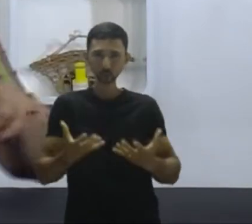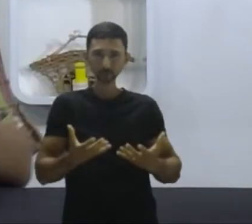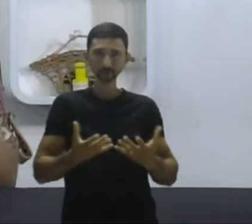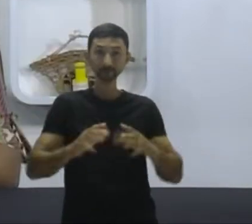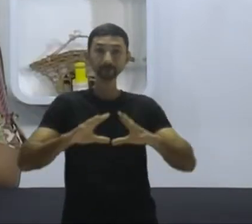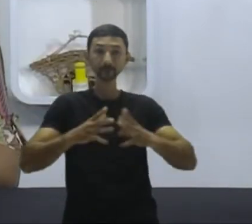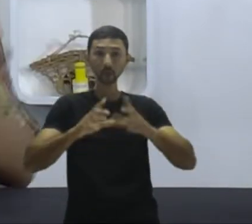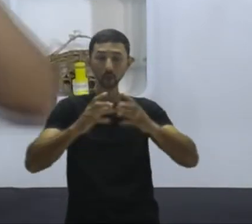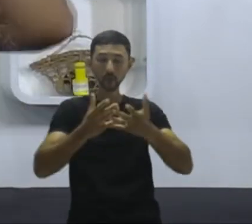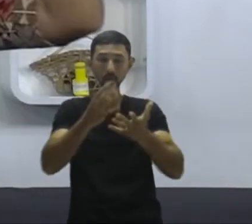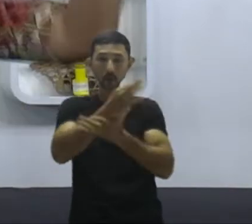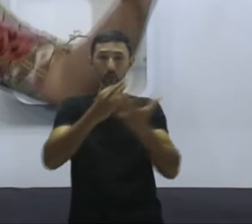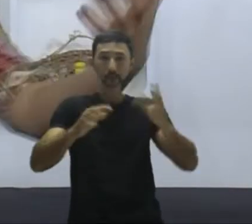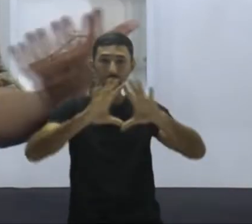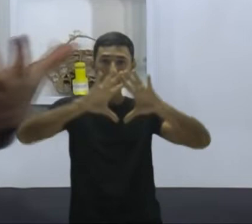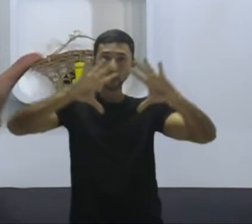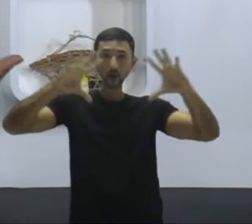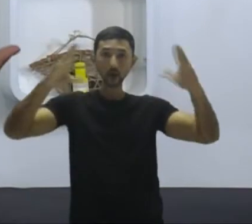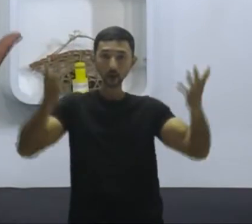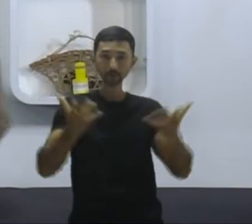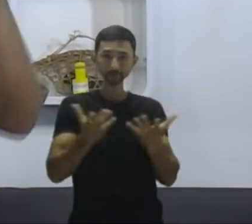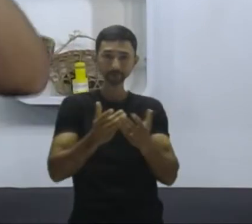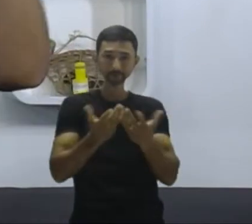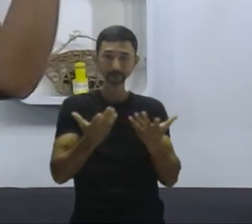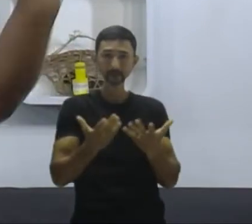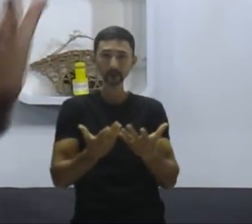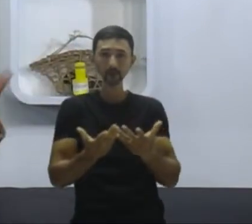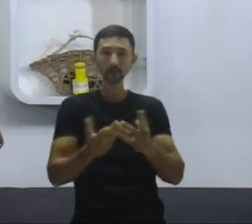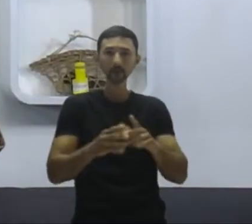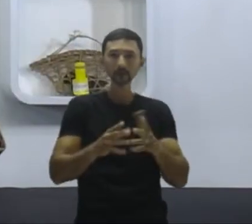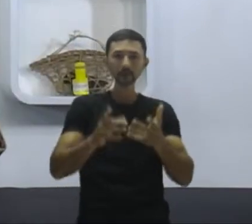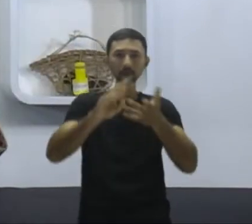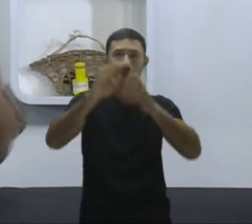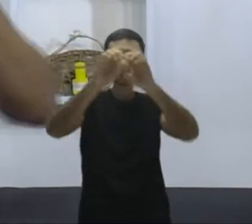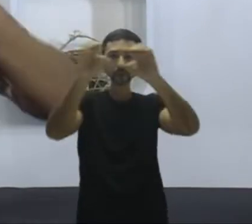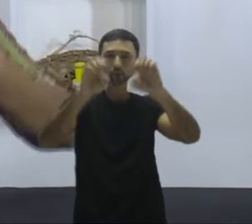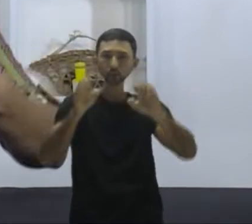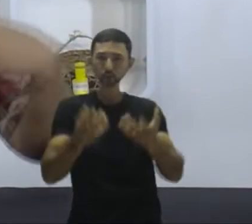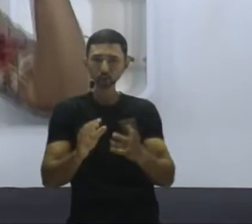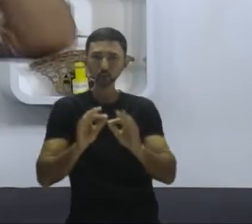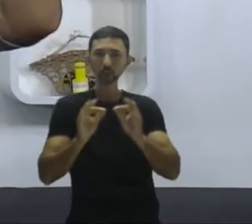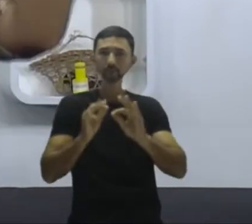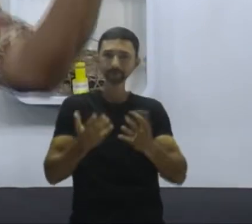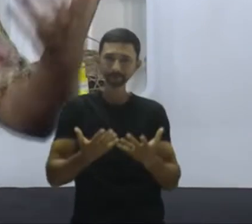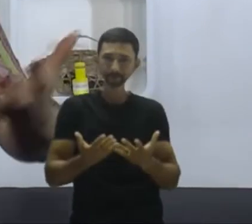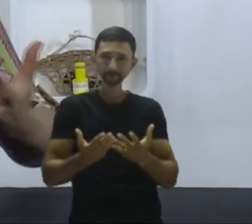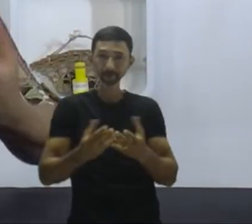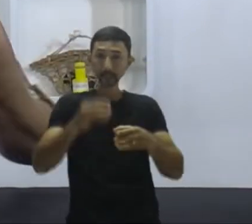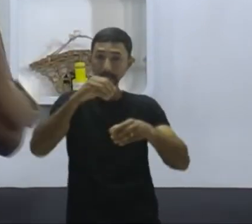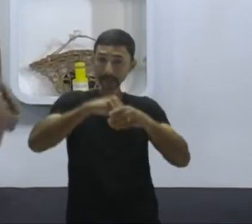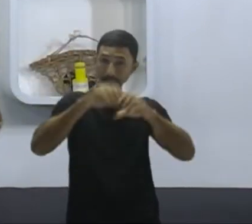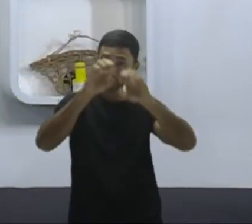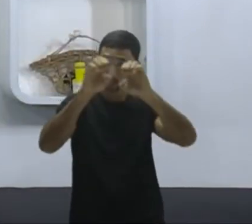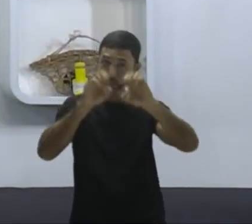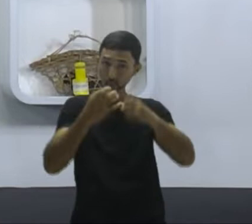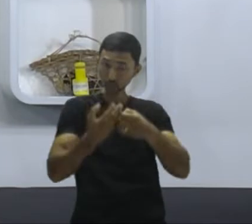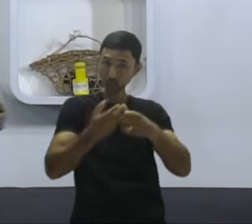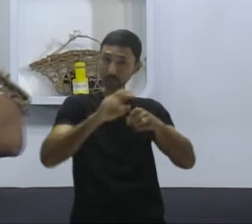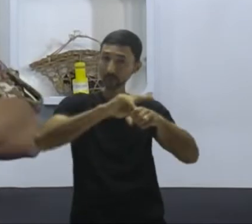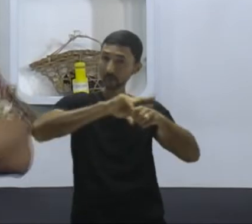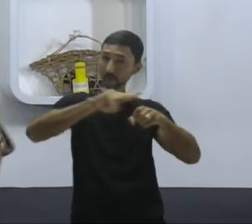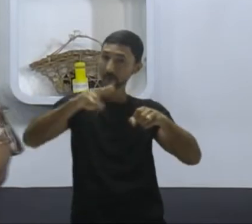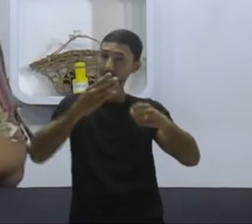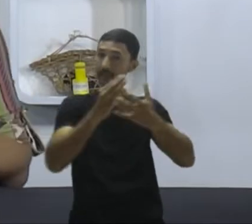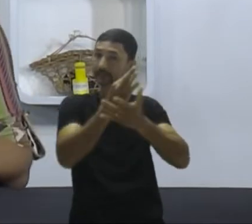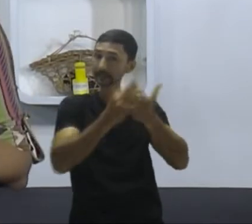nós trazemos para o tipo textual. Ele é mais abrangente, ele diz respeito à estrutura. Mas, dentro dessa estrutura, eu tenho